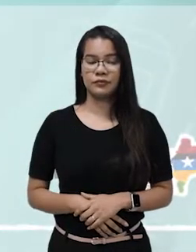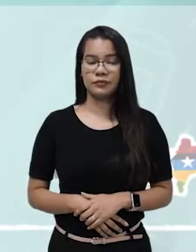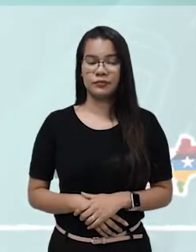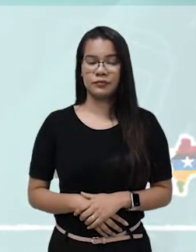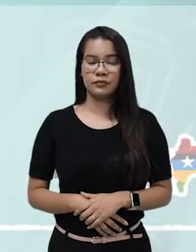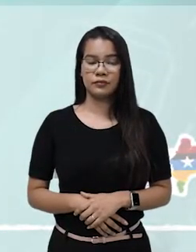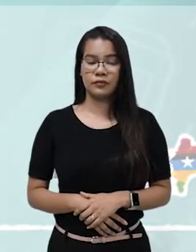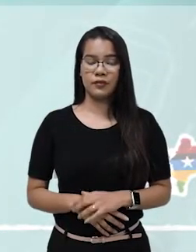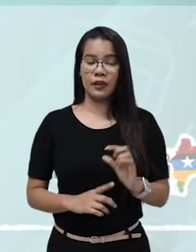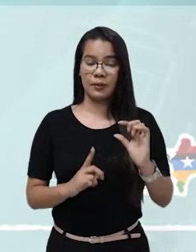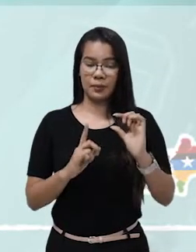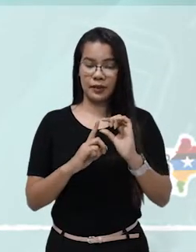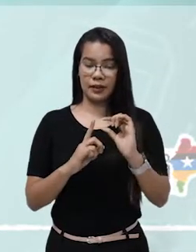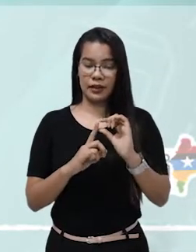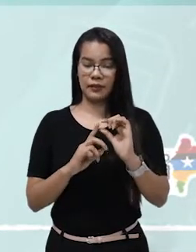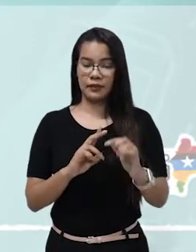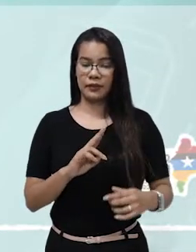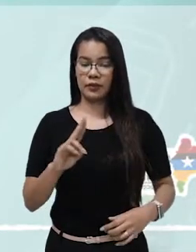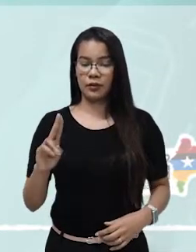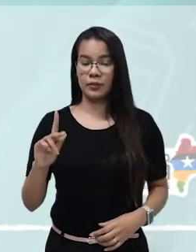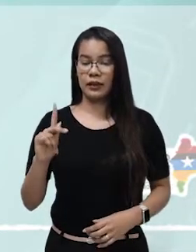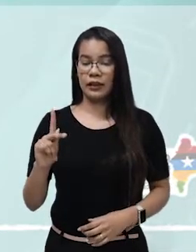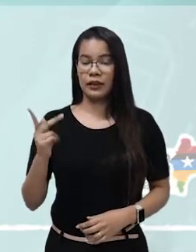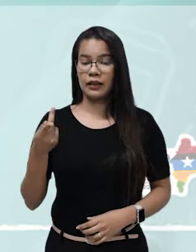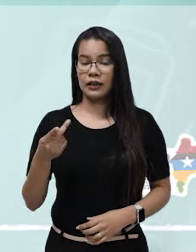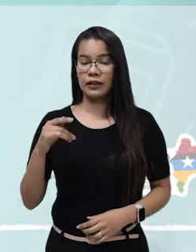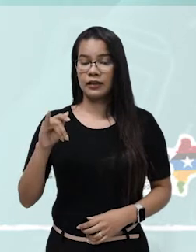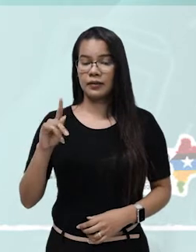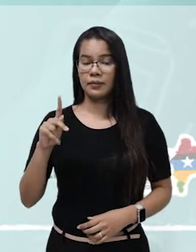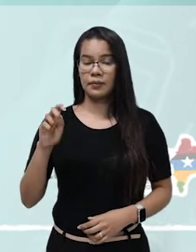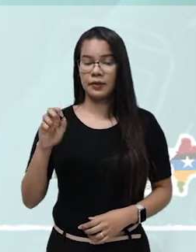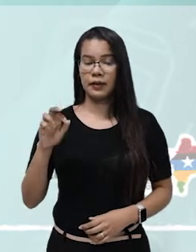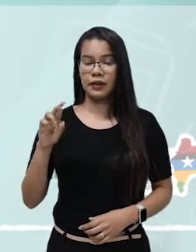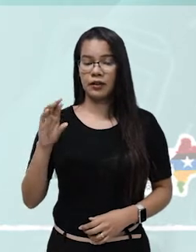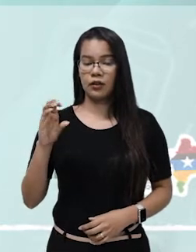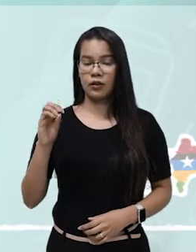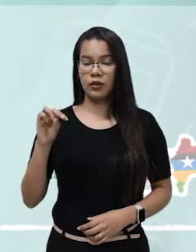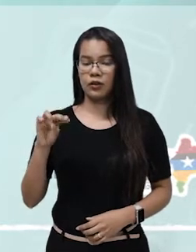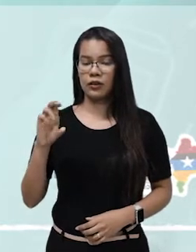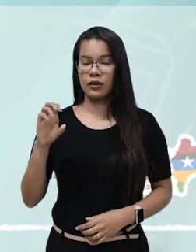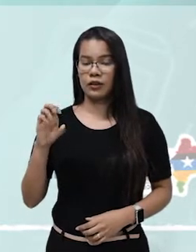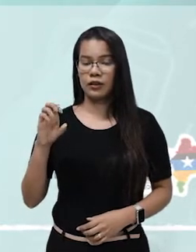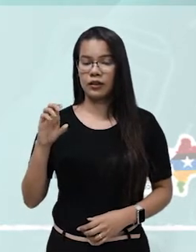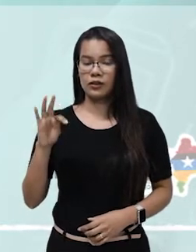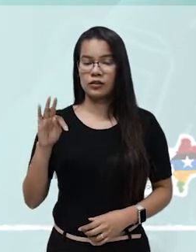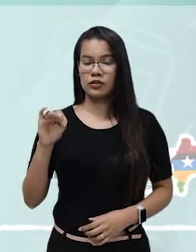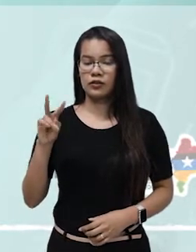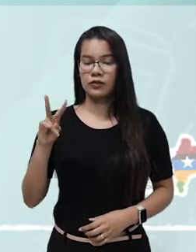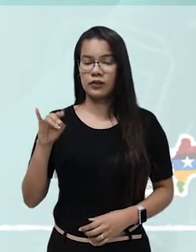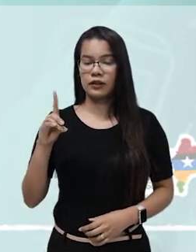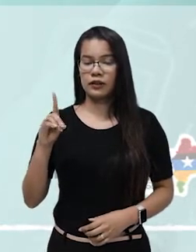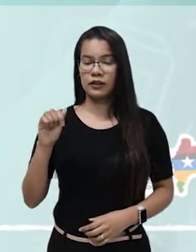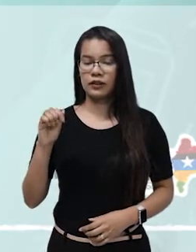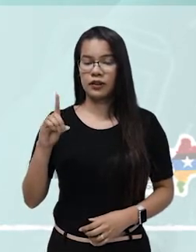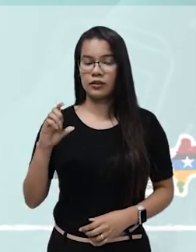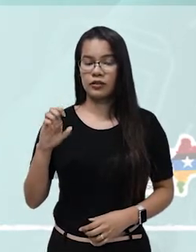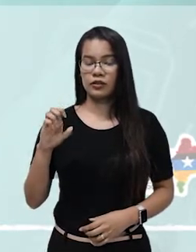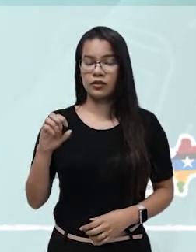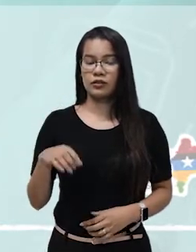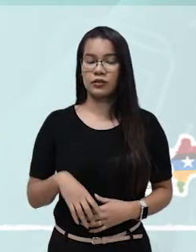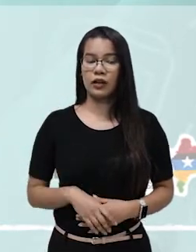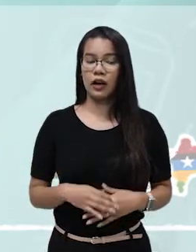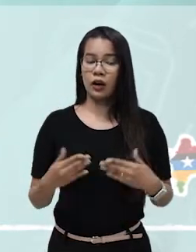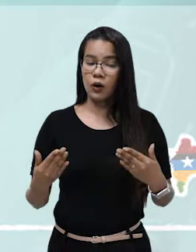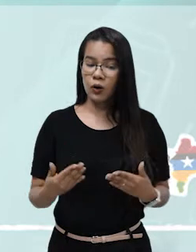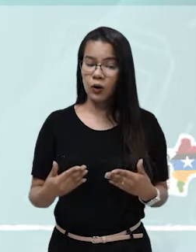Na palavra hiperconectividade, não ocorre o emprego do hífen. De acordo com a nova ortografia, está corretamente escrito